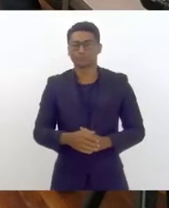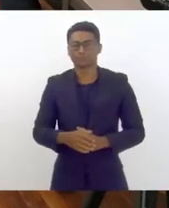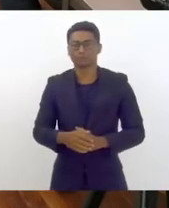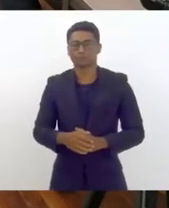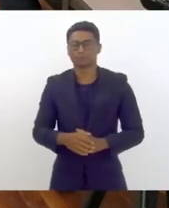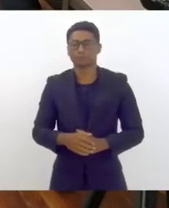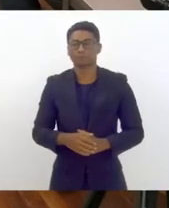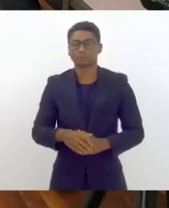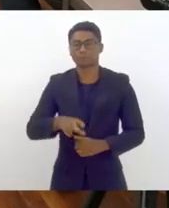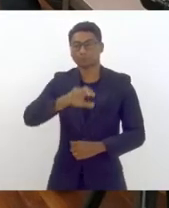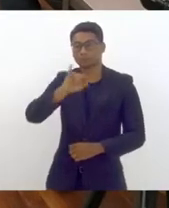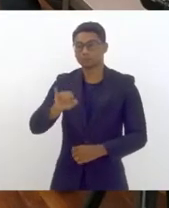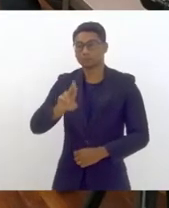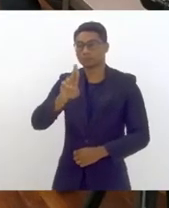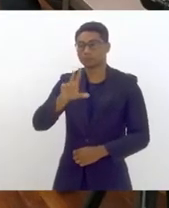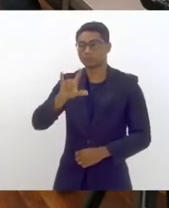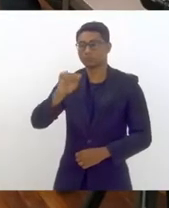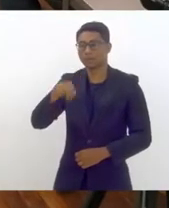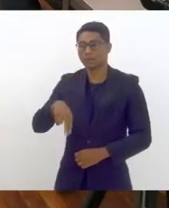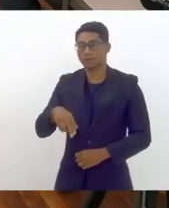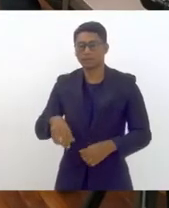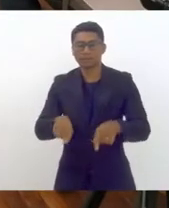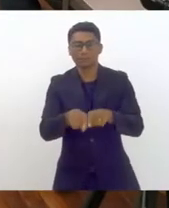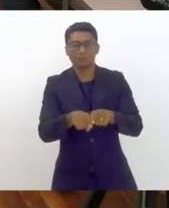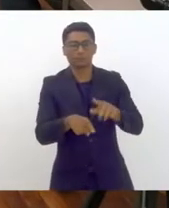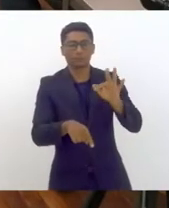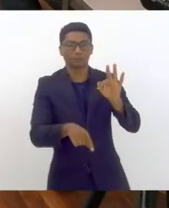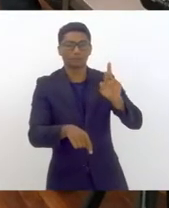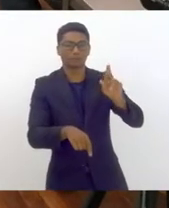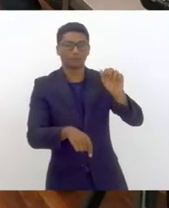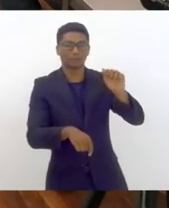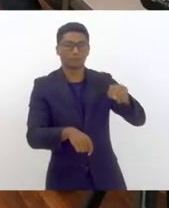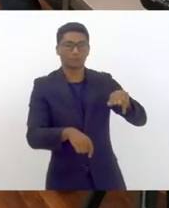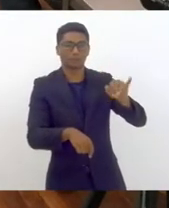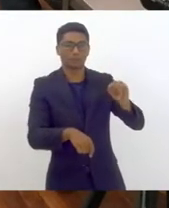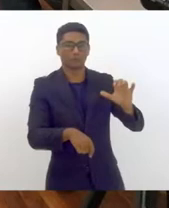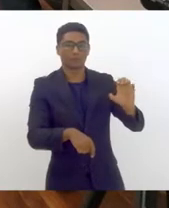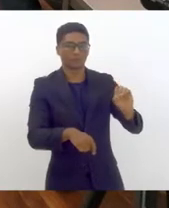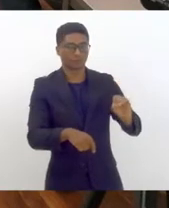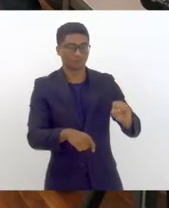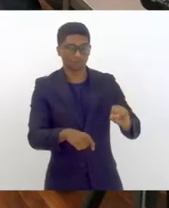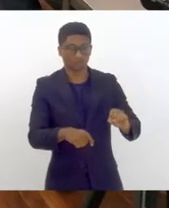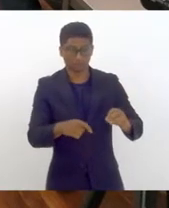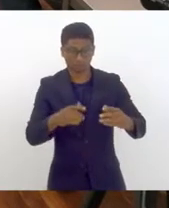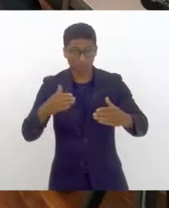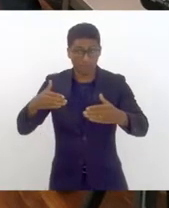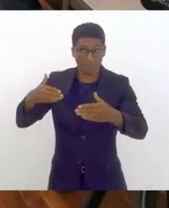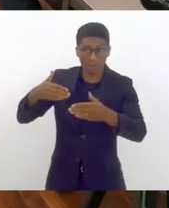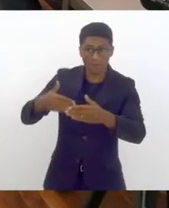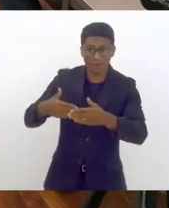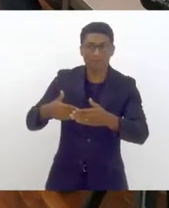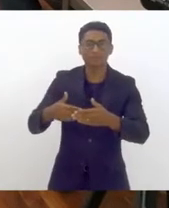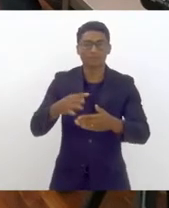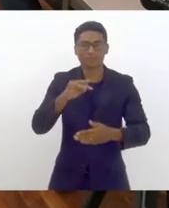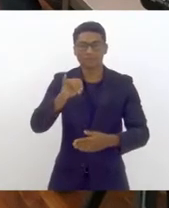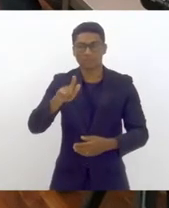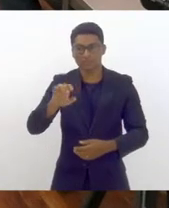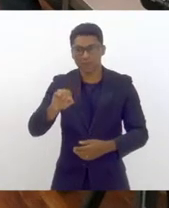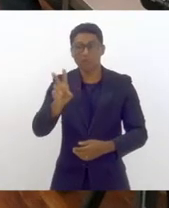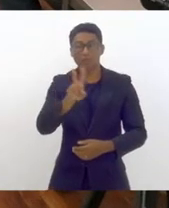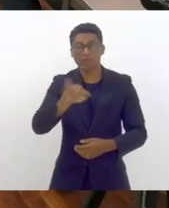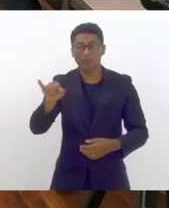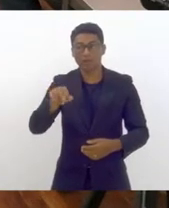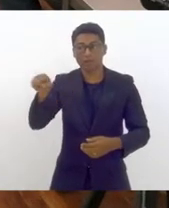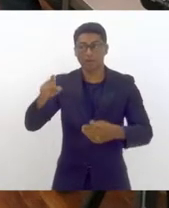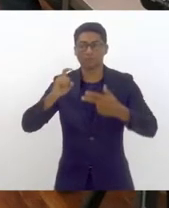ao Julián e ao Francisco Victor, que muito em breve o Thiago Pampolha estará do outro lado da mesa e a gente vai lá bater a